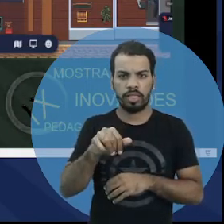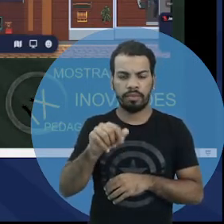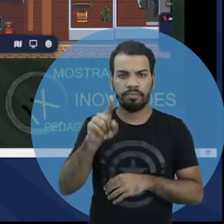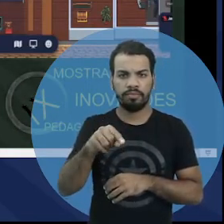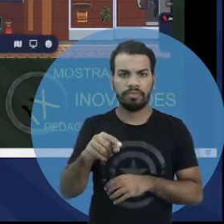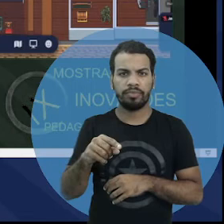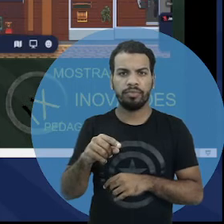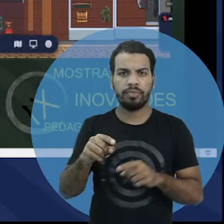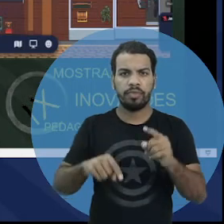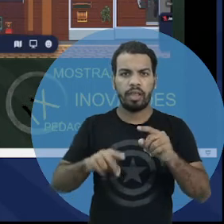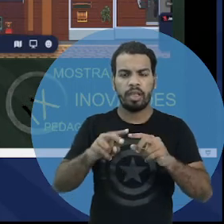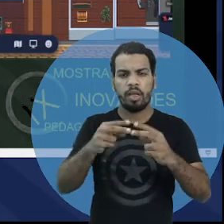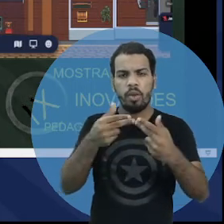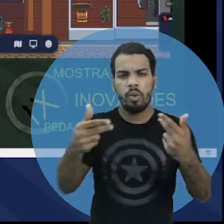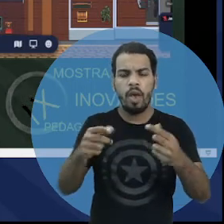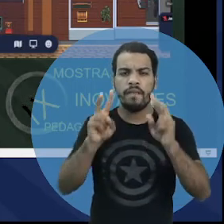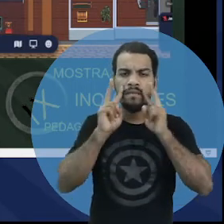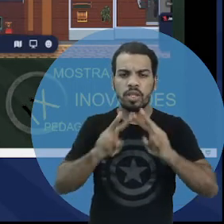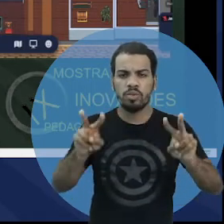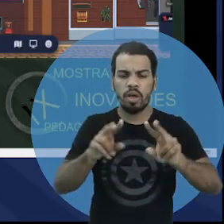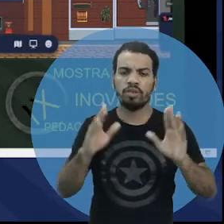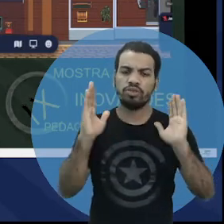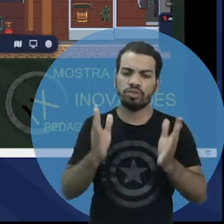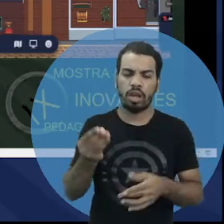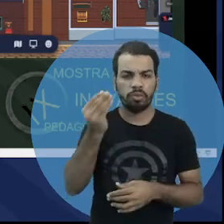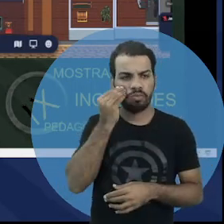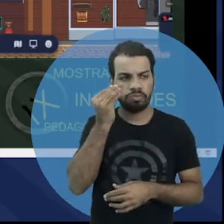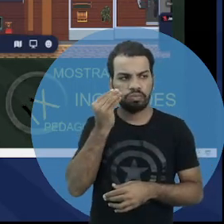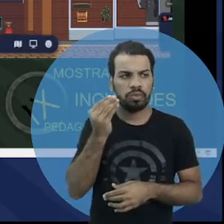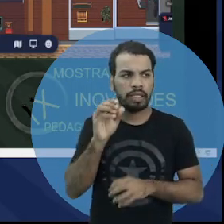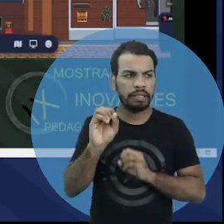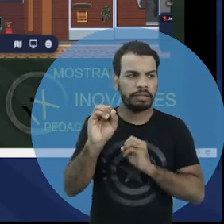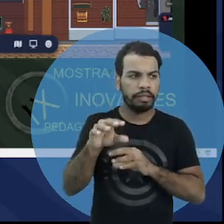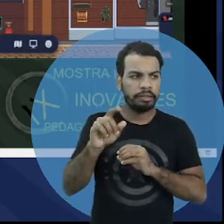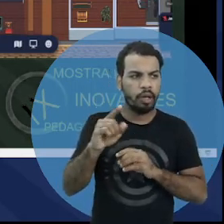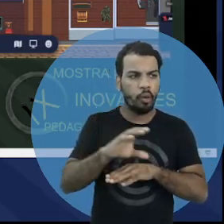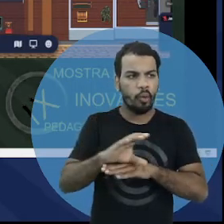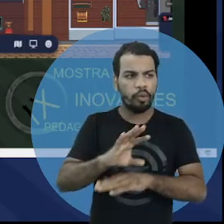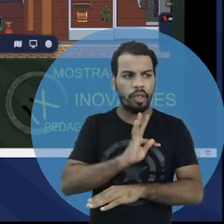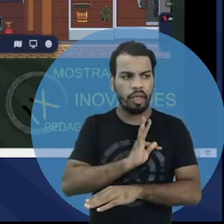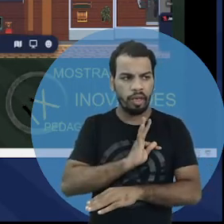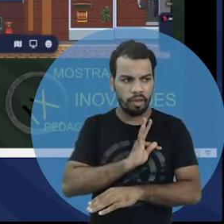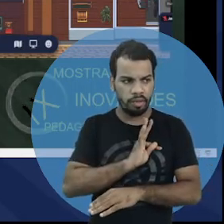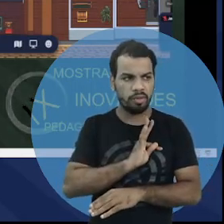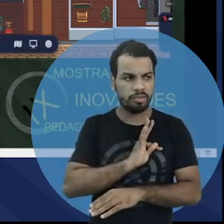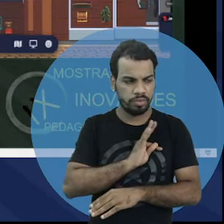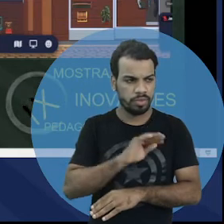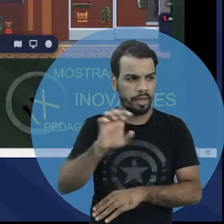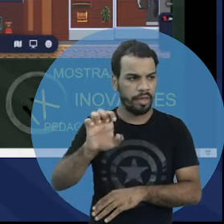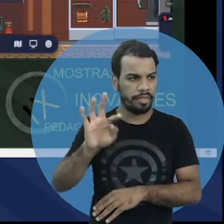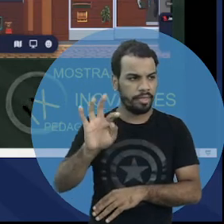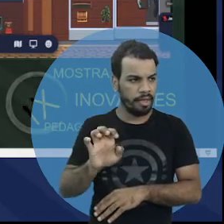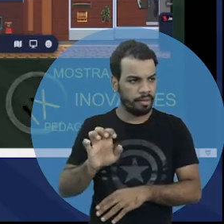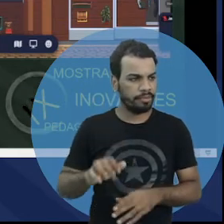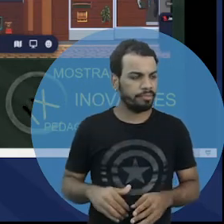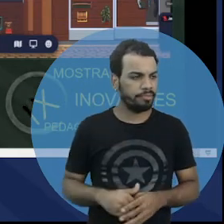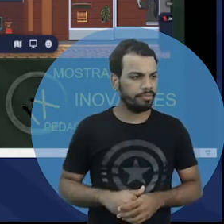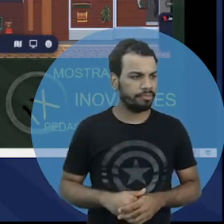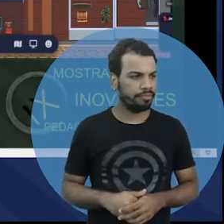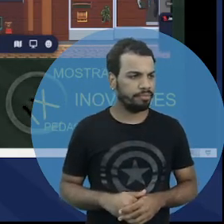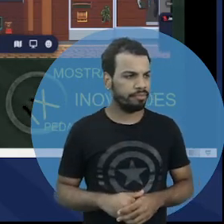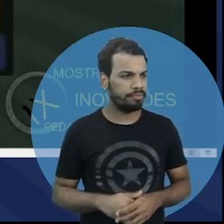elementos visuais. Então, já linka com o que a gente ensina aqui no curso técnico do ETE. Pode passar.